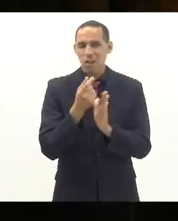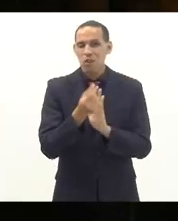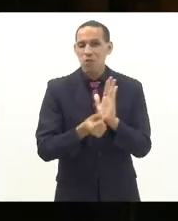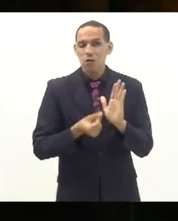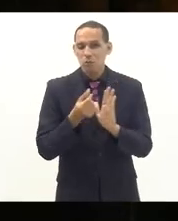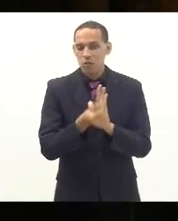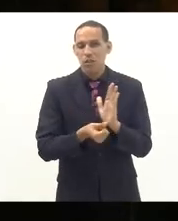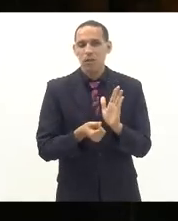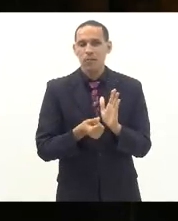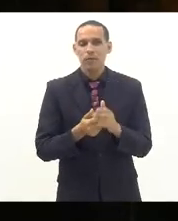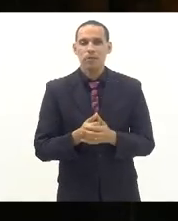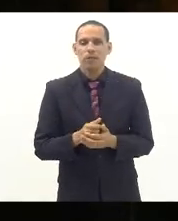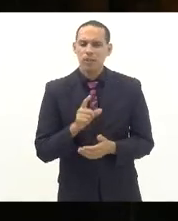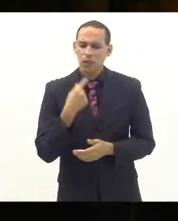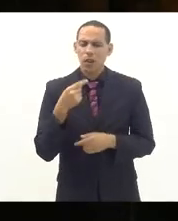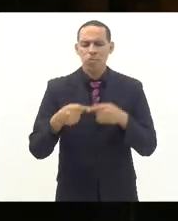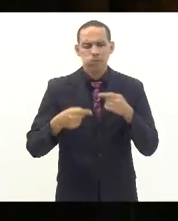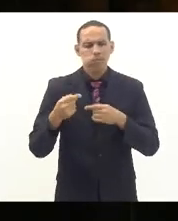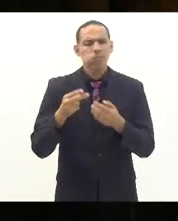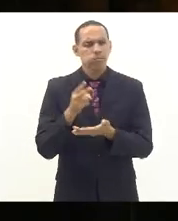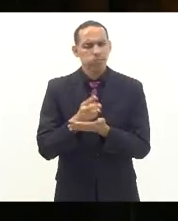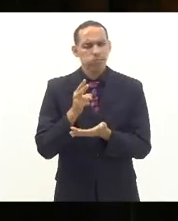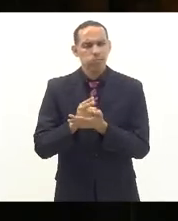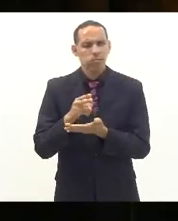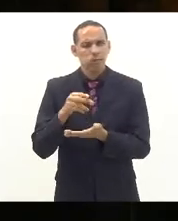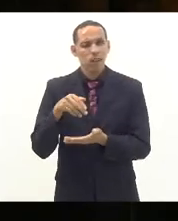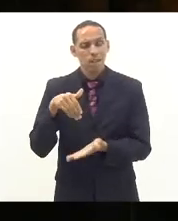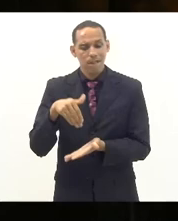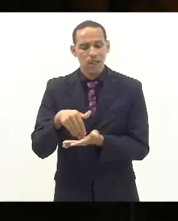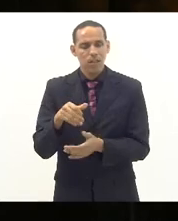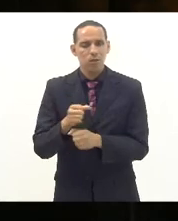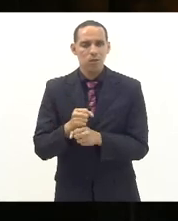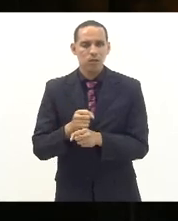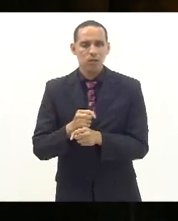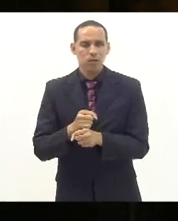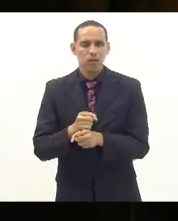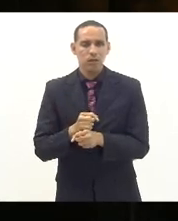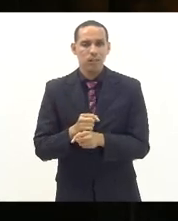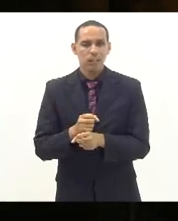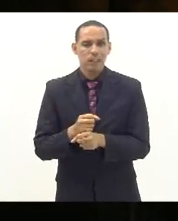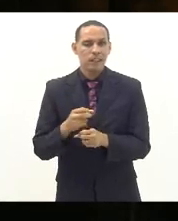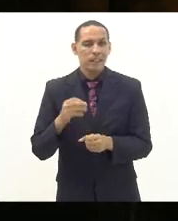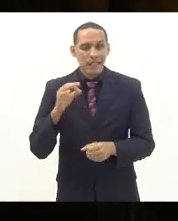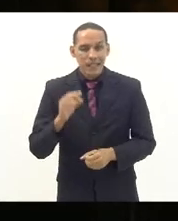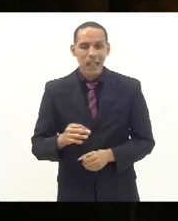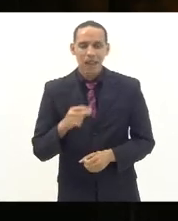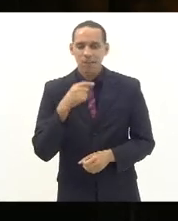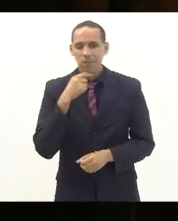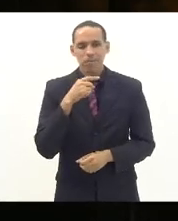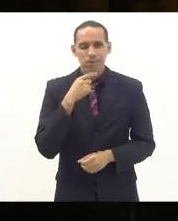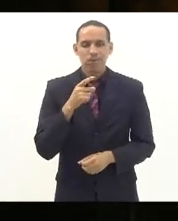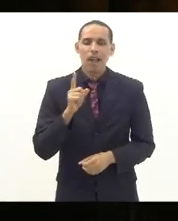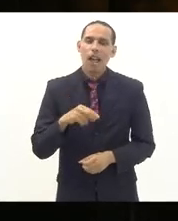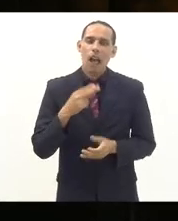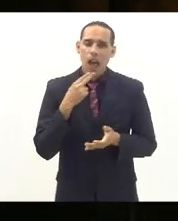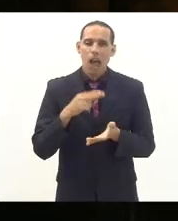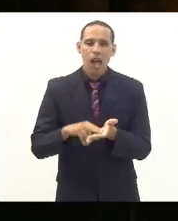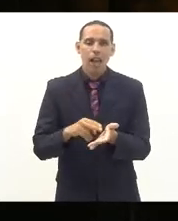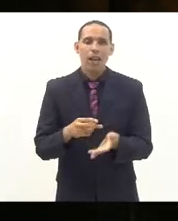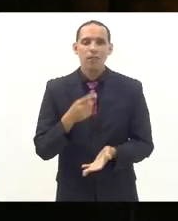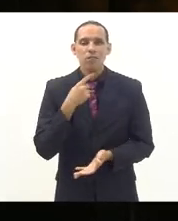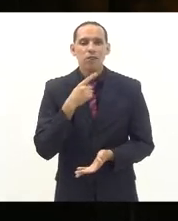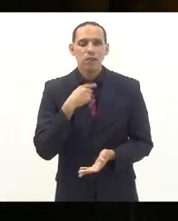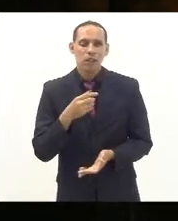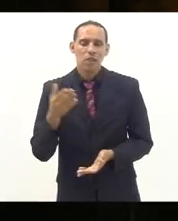que vier iremos discutir no final do ano aquilo que já não deu certo da carta de intenções